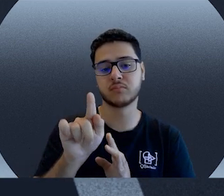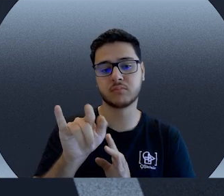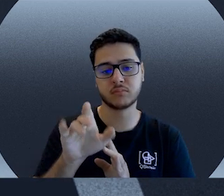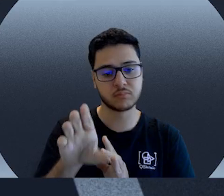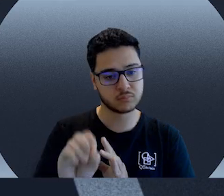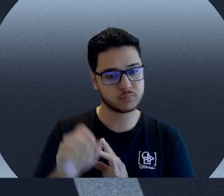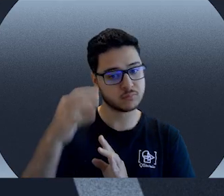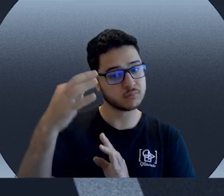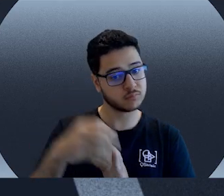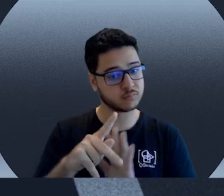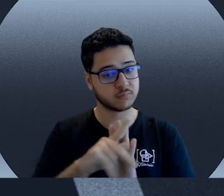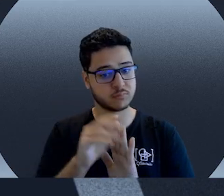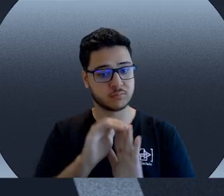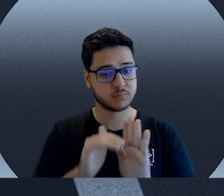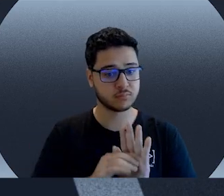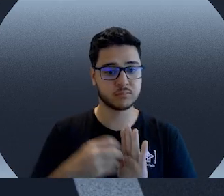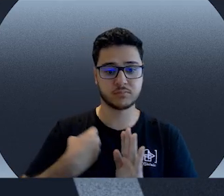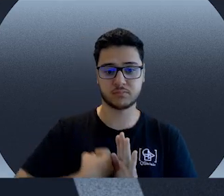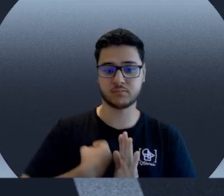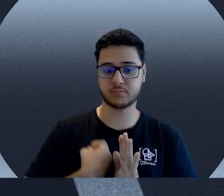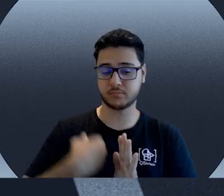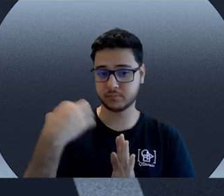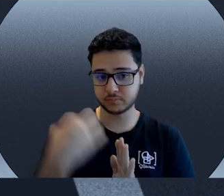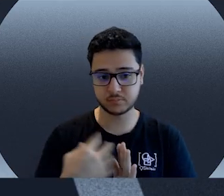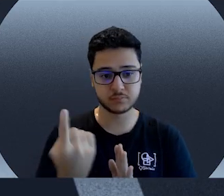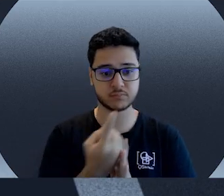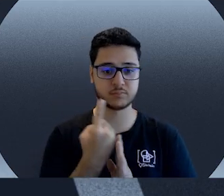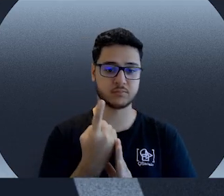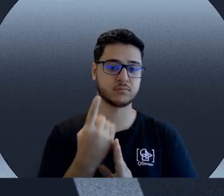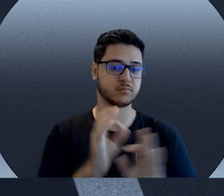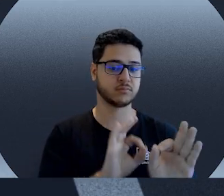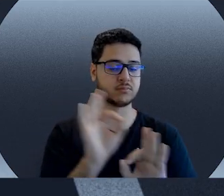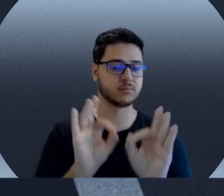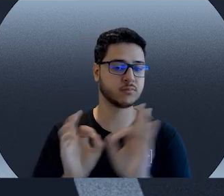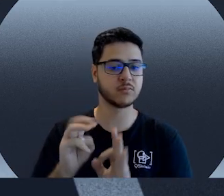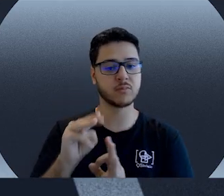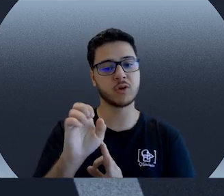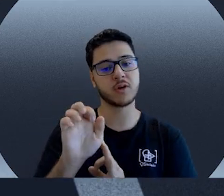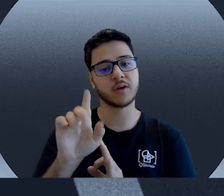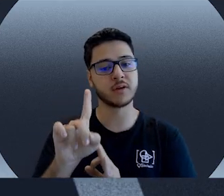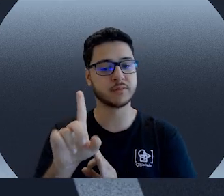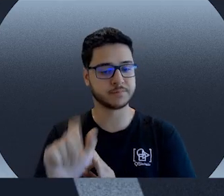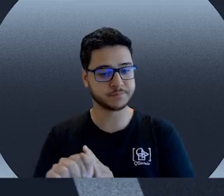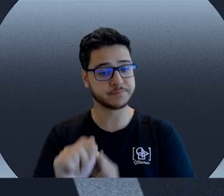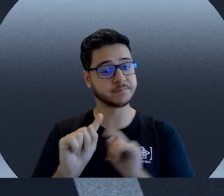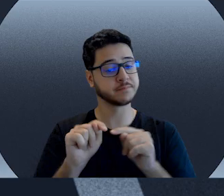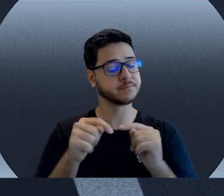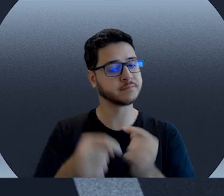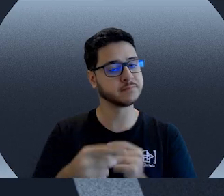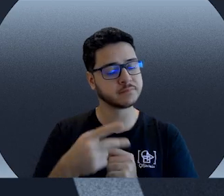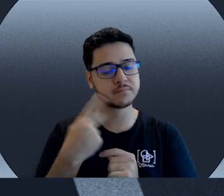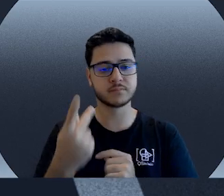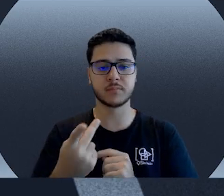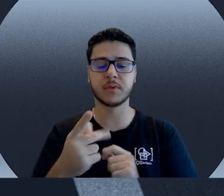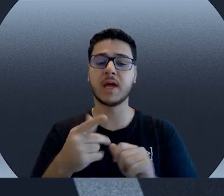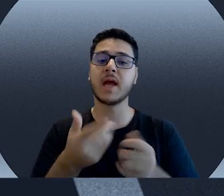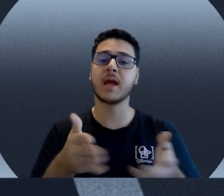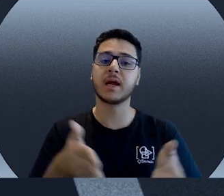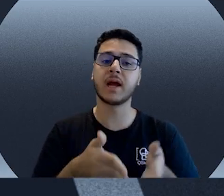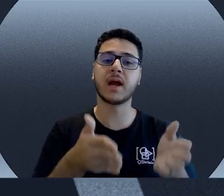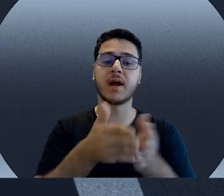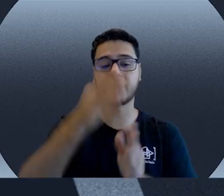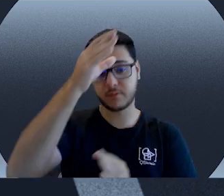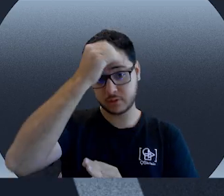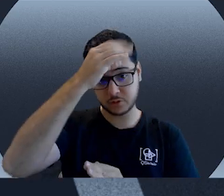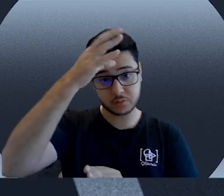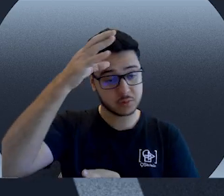obra dele? Essa série, inclusive, tem uma outra que é das células também de moedas, mas preste bem atenção. Ele pegou garrafas